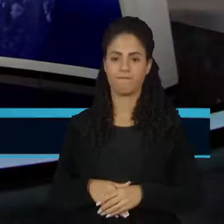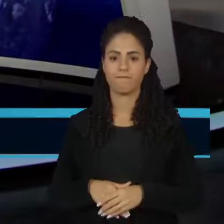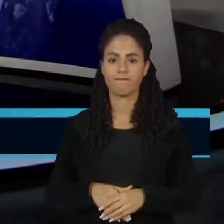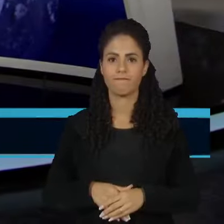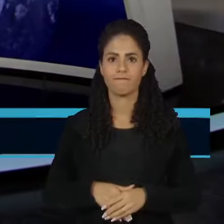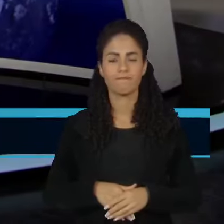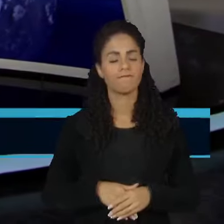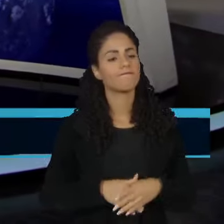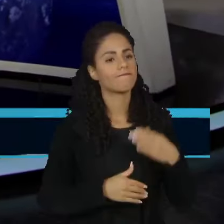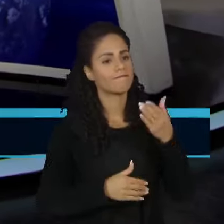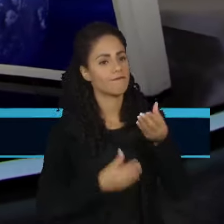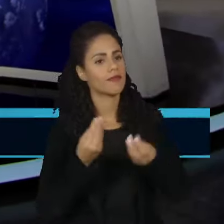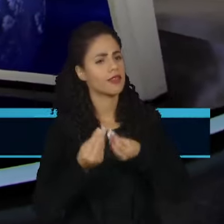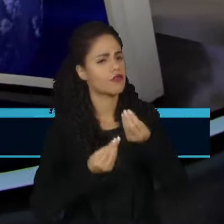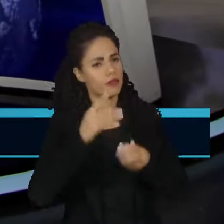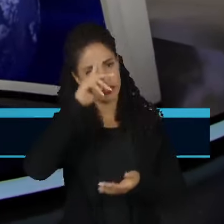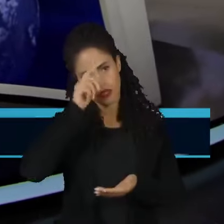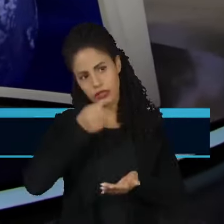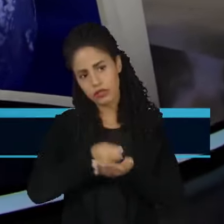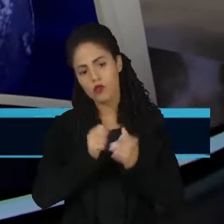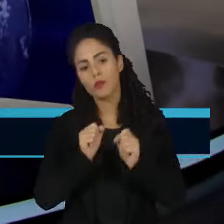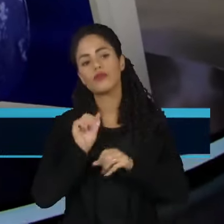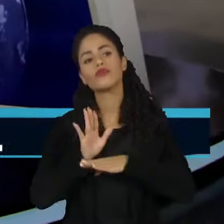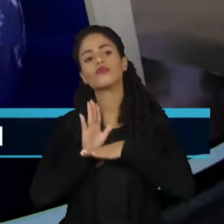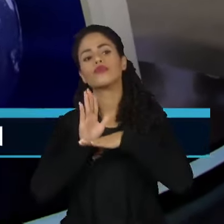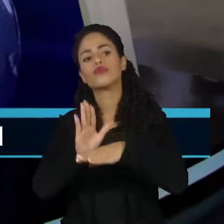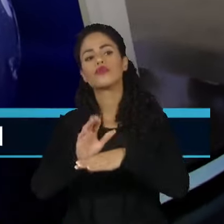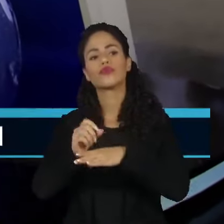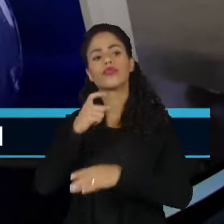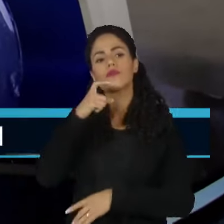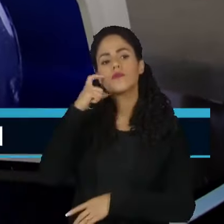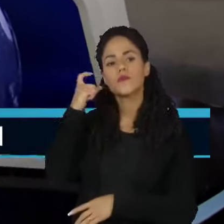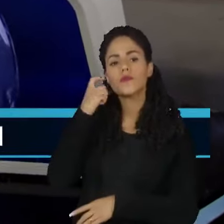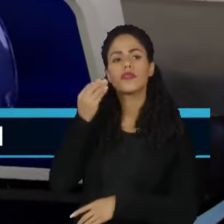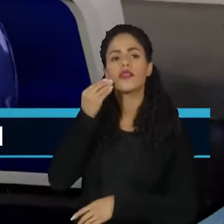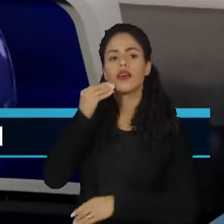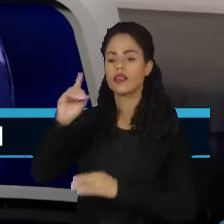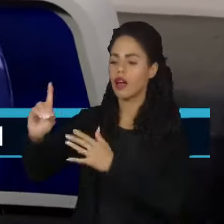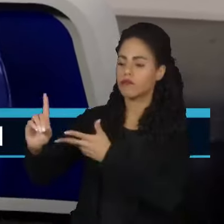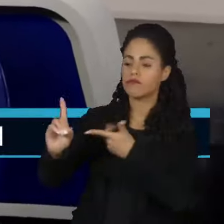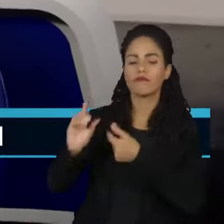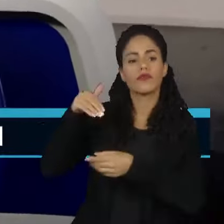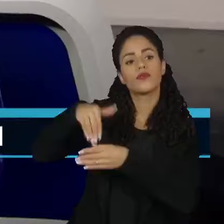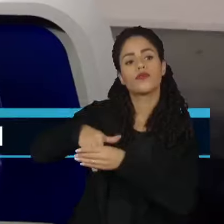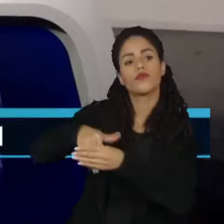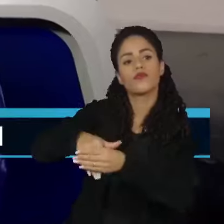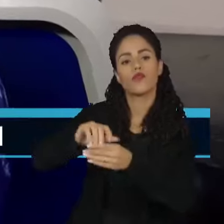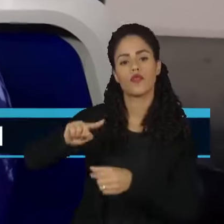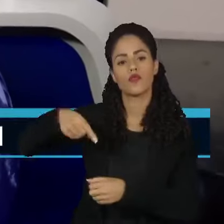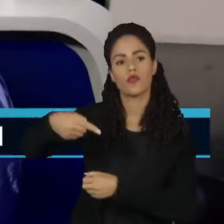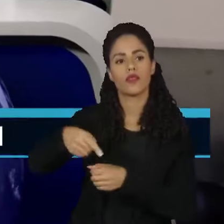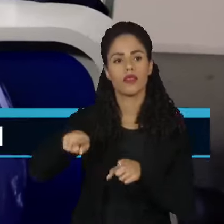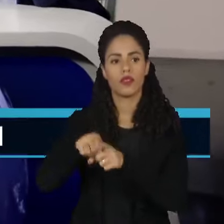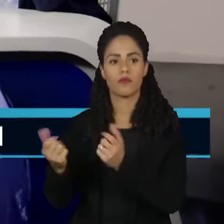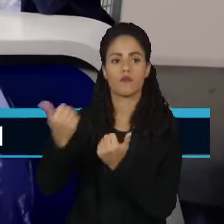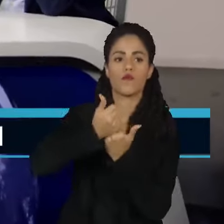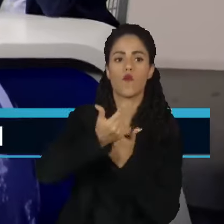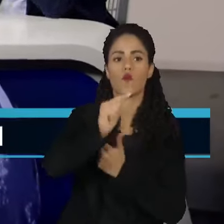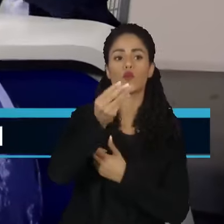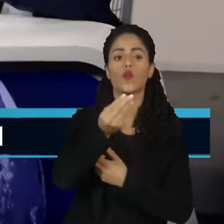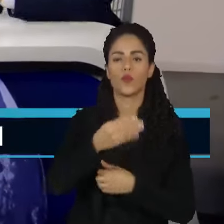Vila, o quanto essa decisão poderia ajudar Arthur Lira a conquistar votos para a eleição do seu sucessor na